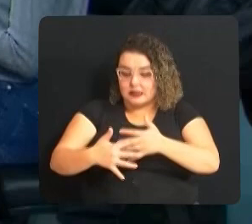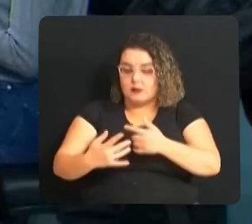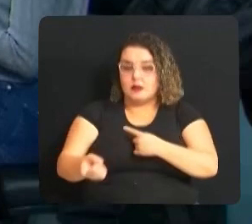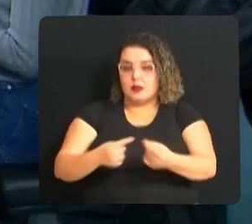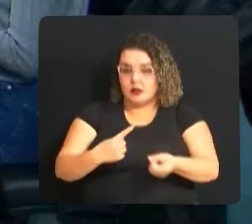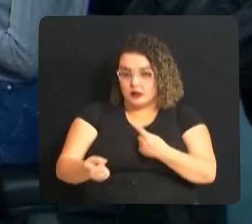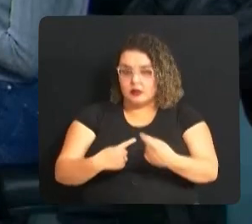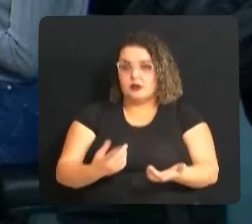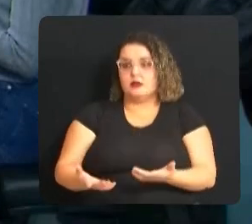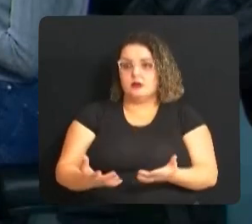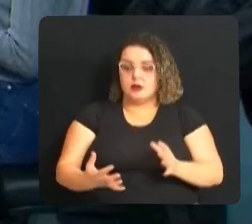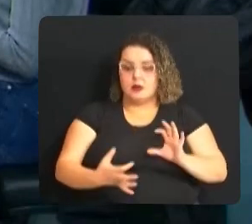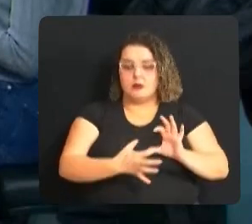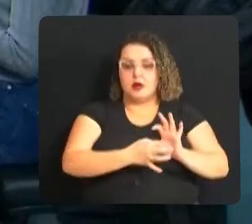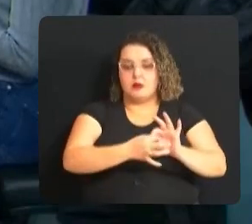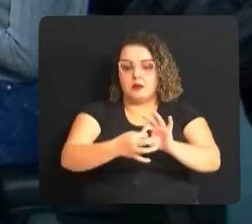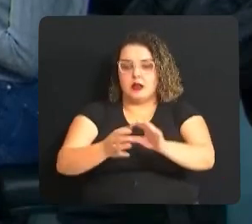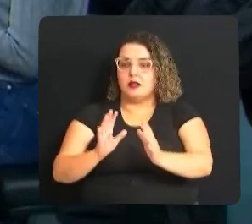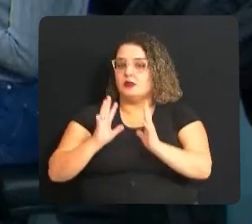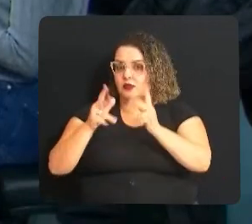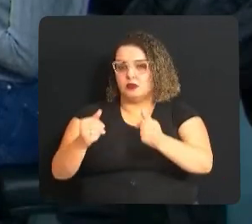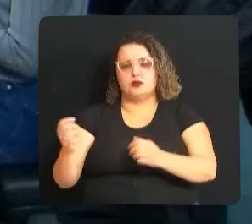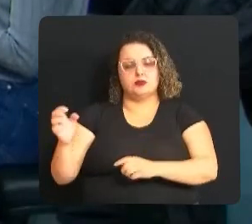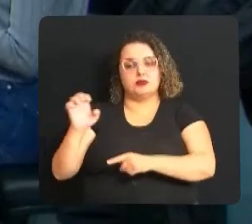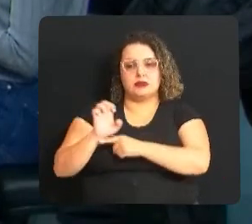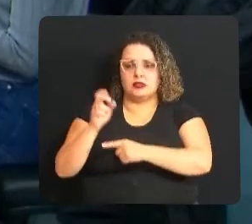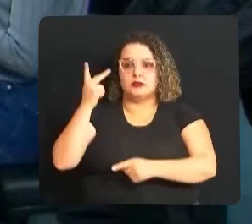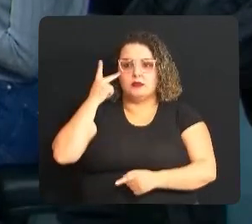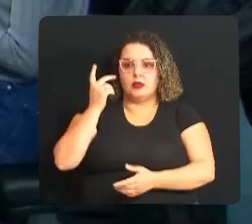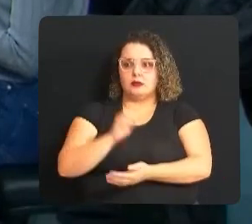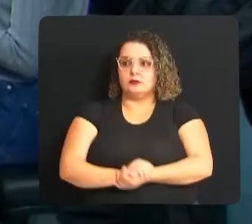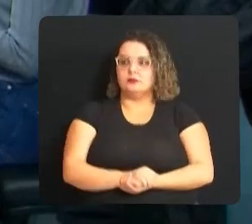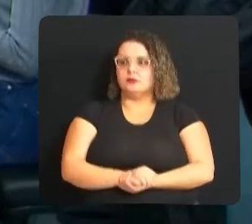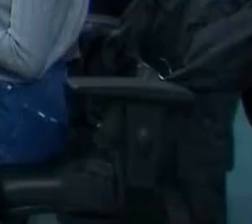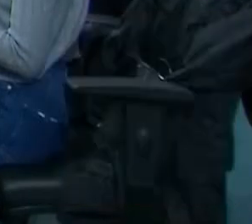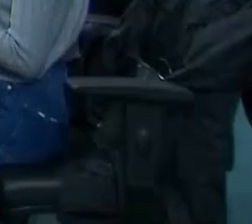comprometendo o viário, as rodovias que ligam e que cortam todo o estado de São Paulo.